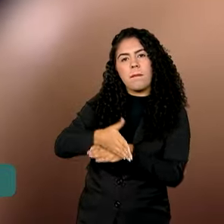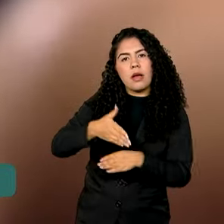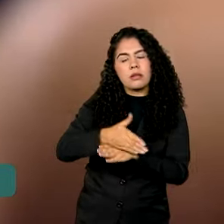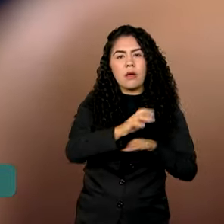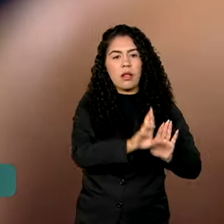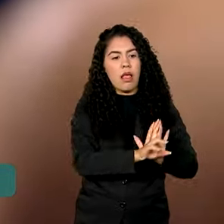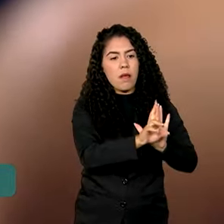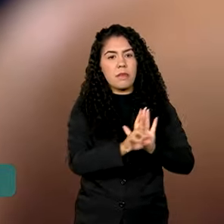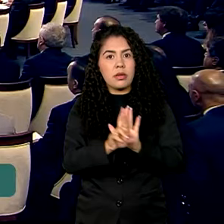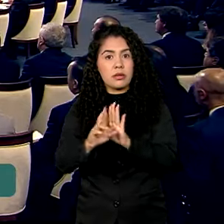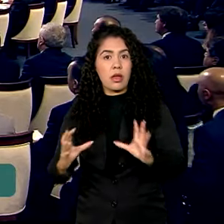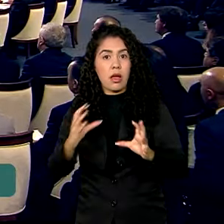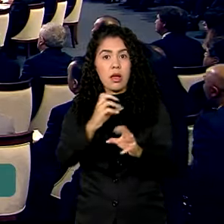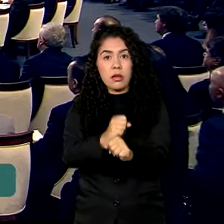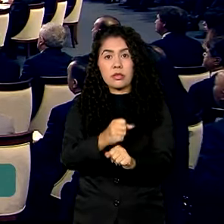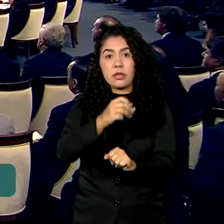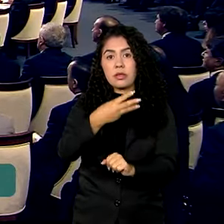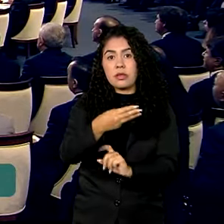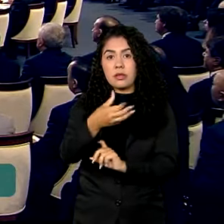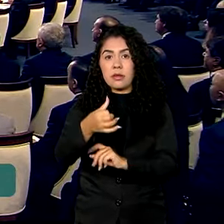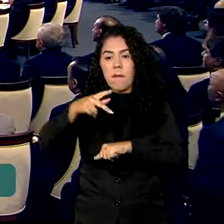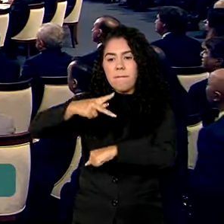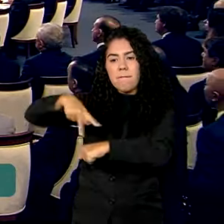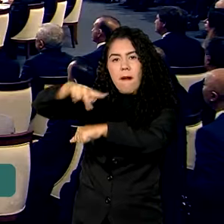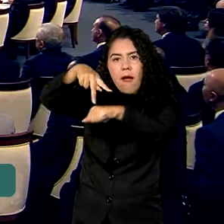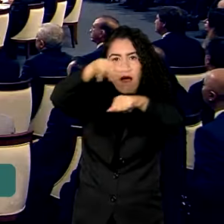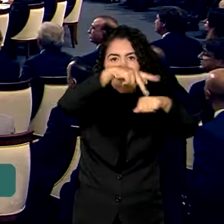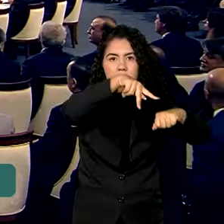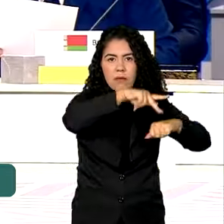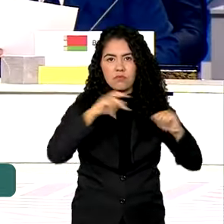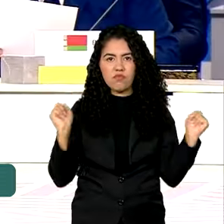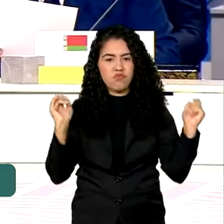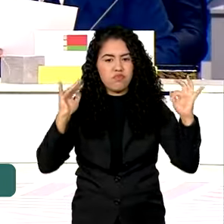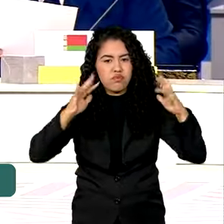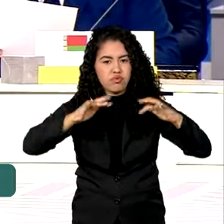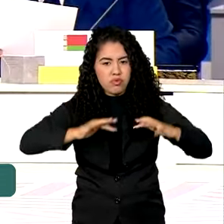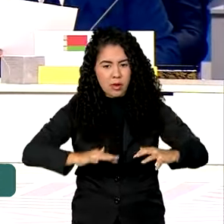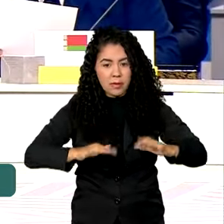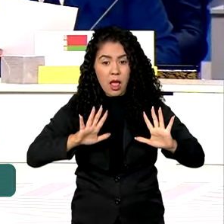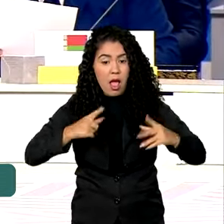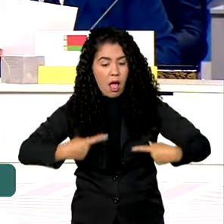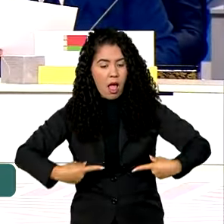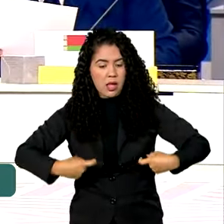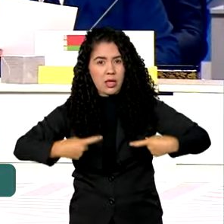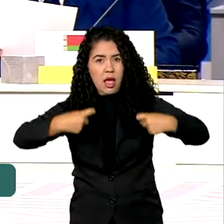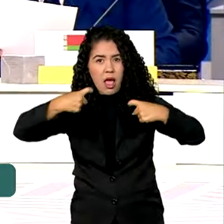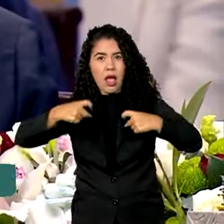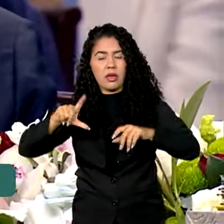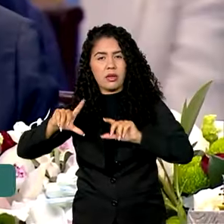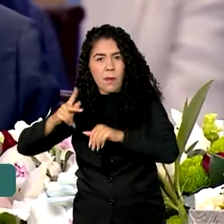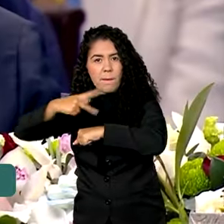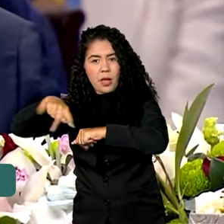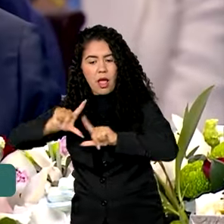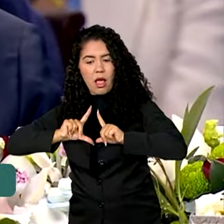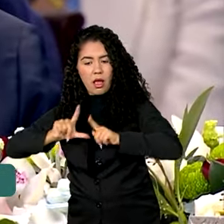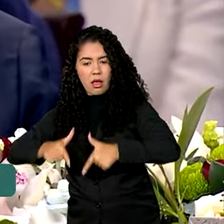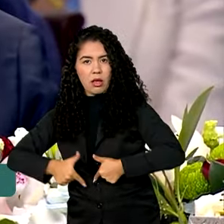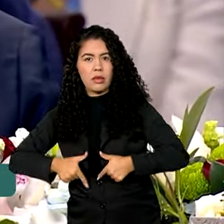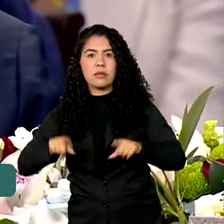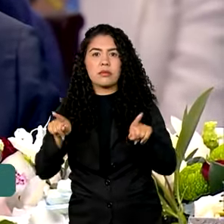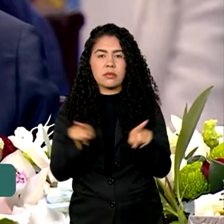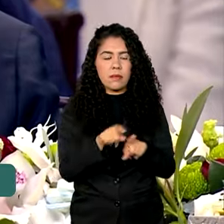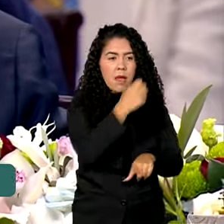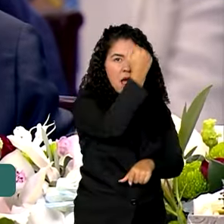de 36 países e organizações internacionais. A guerra entre Israel e o Hamas foi um dos